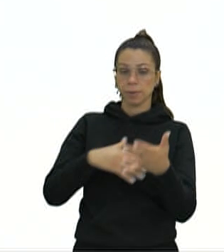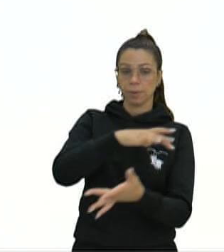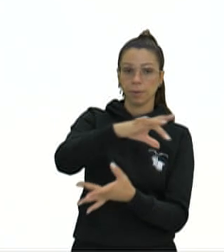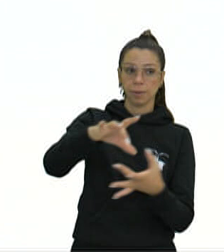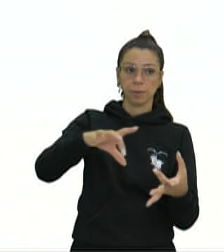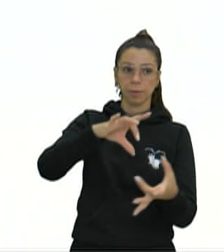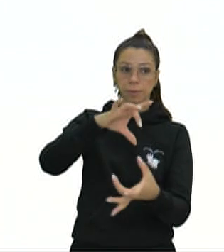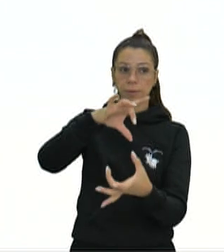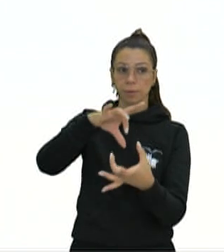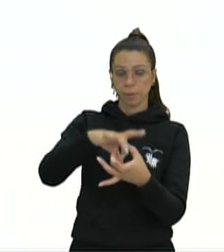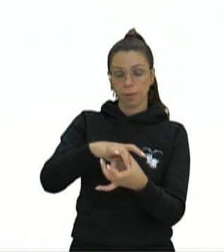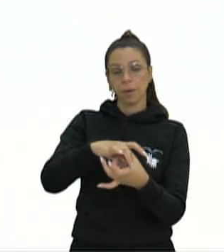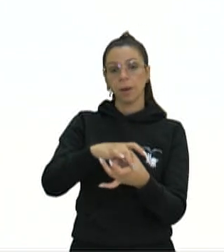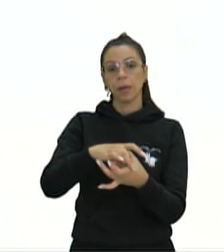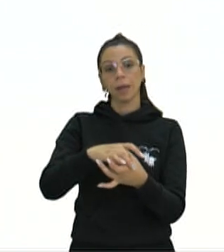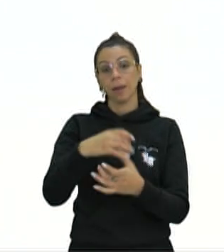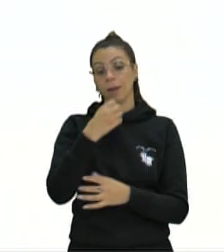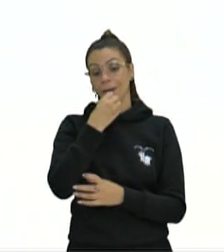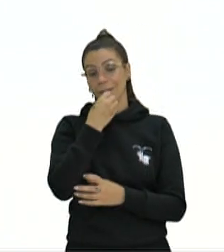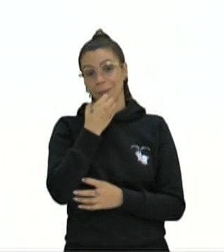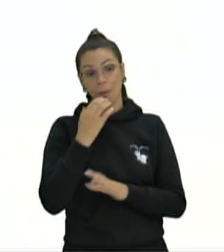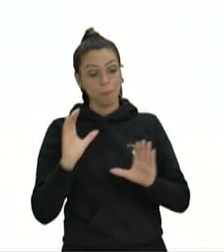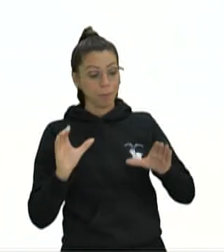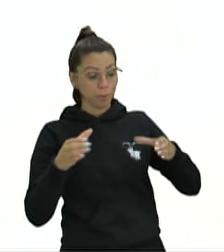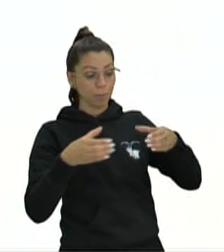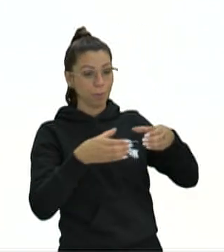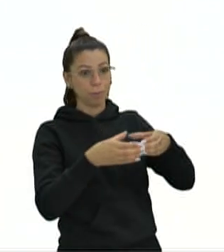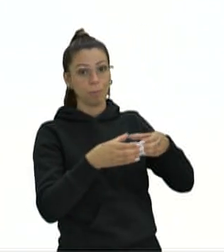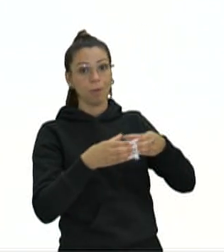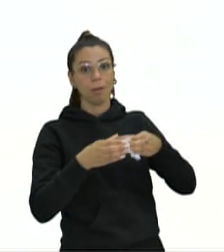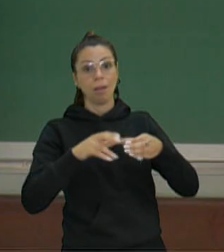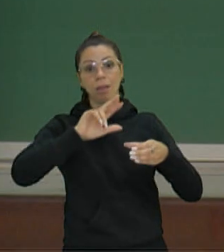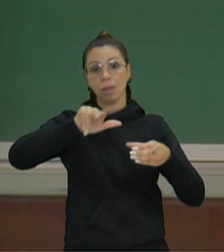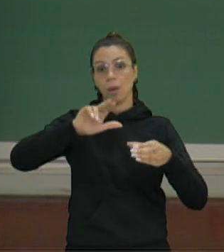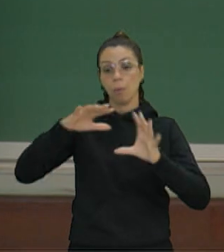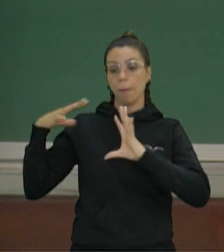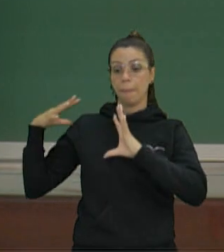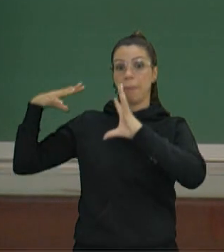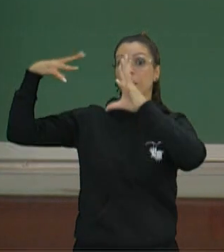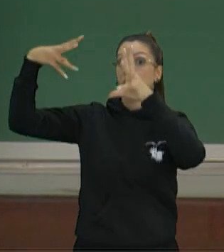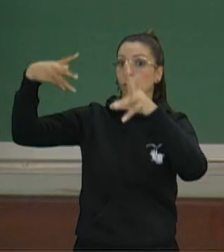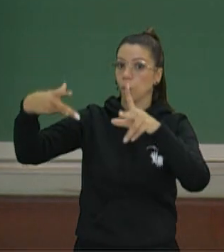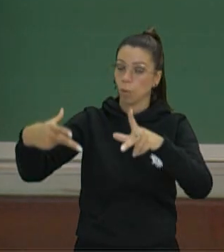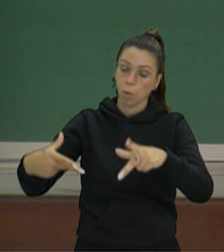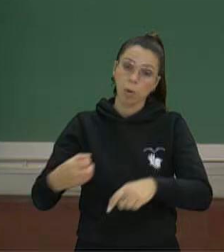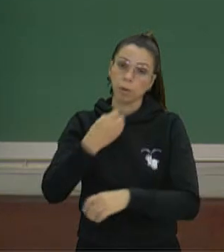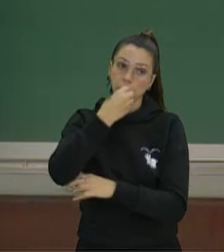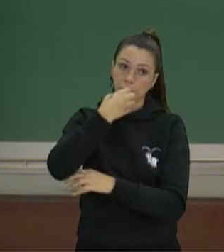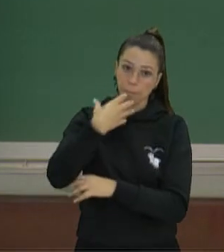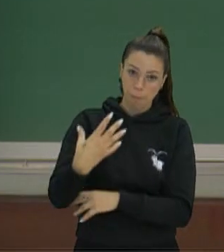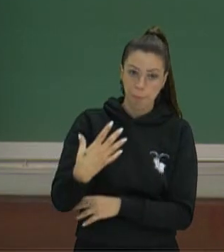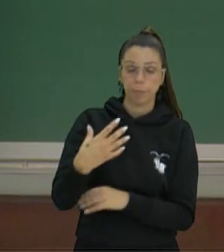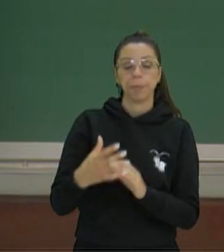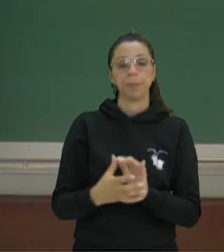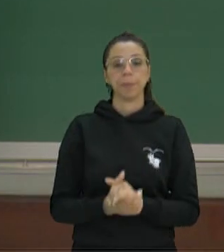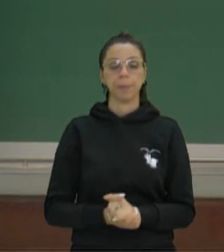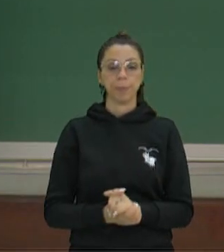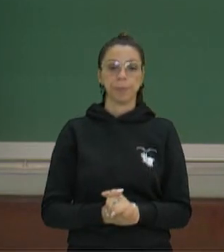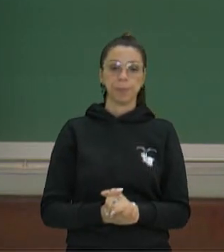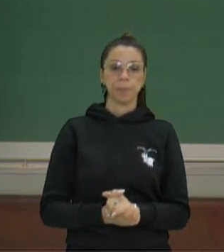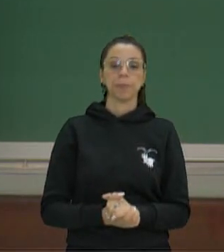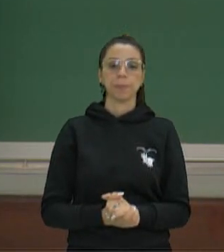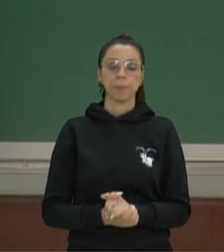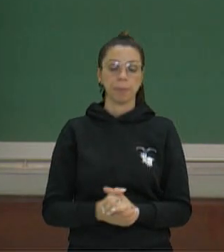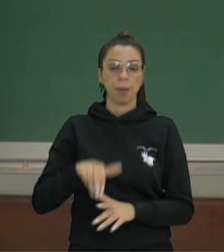é benéfico exclusivo de alguns. Então, não é para todos que tem esse benefício. Vamos